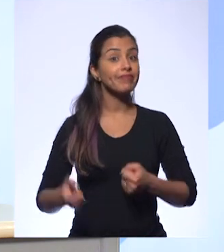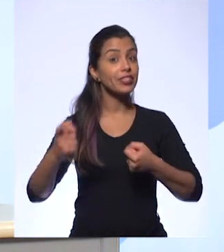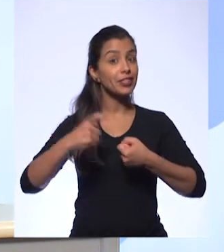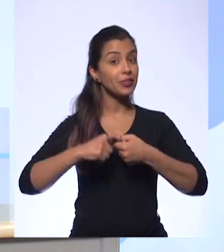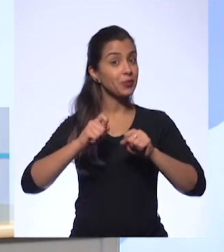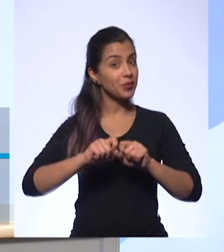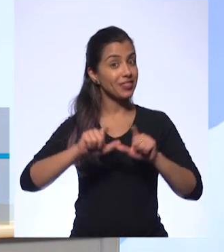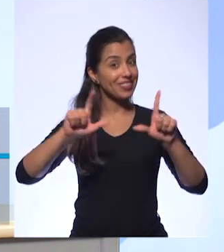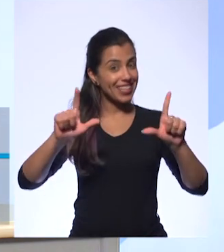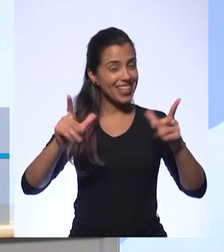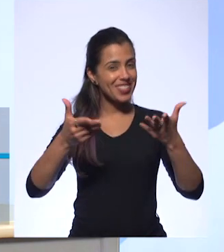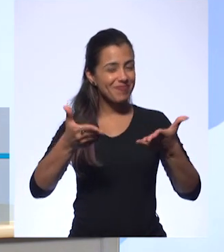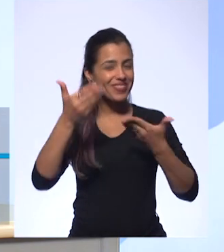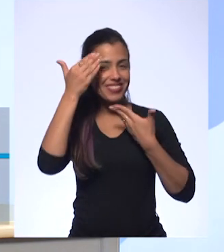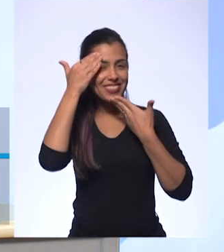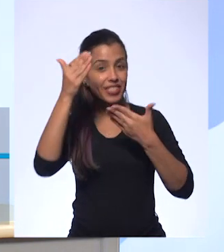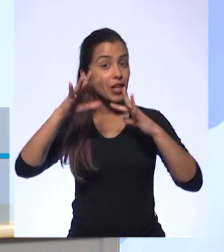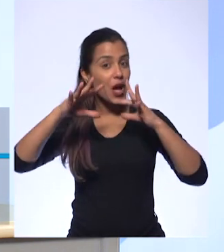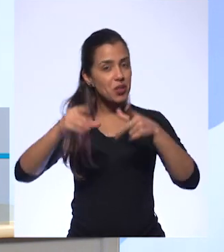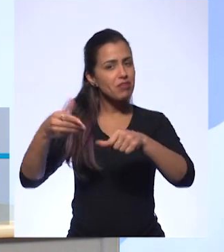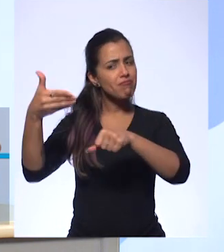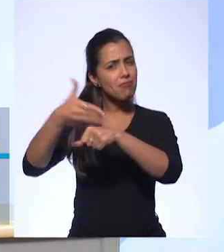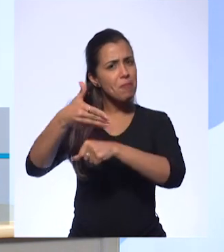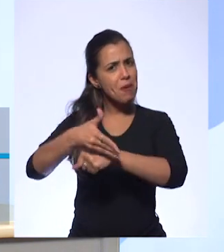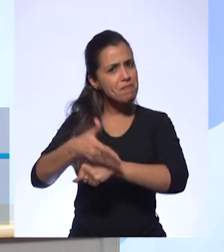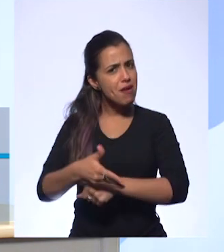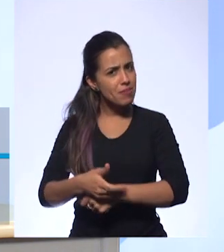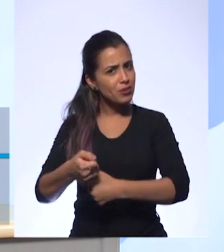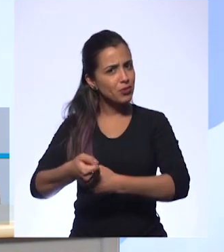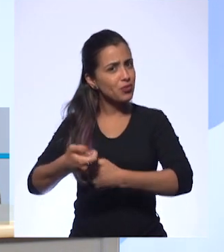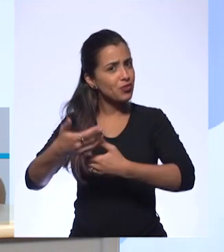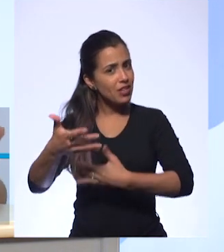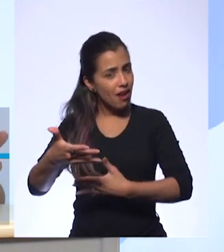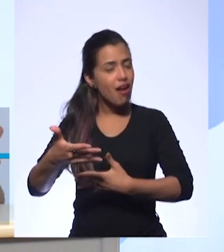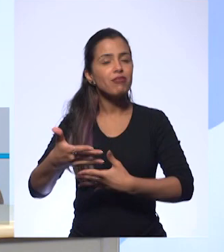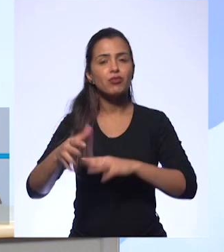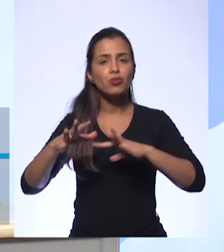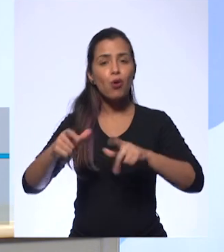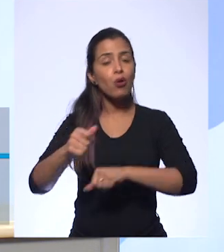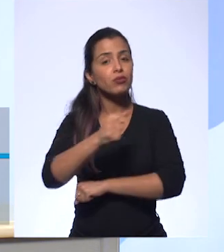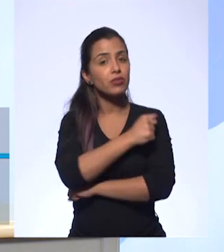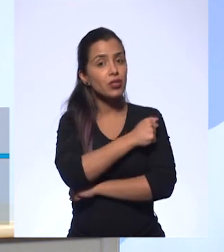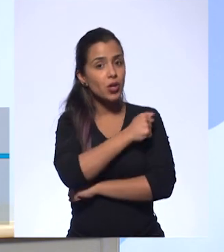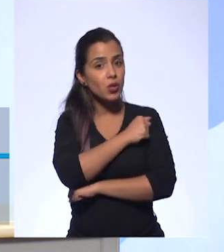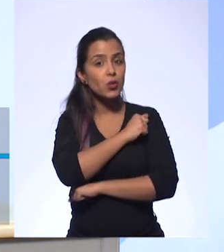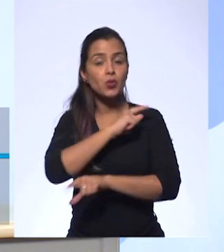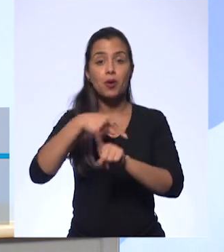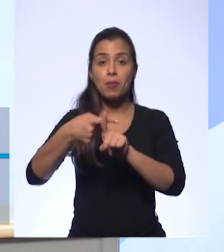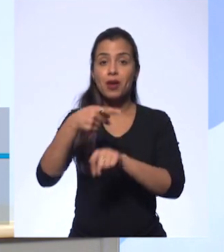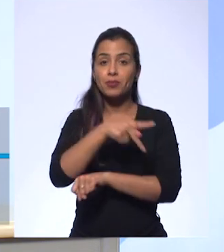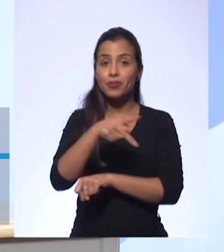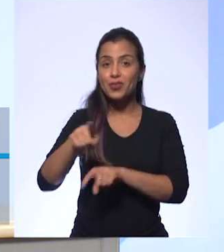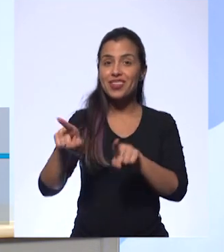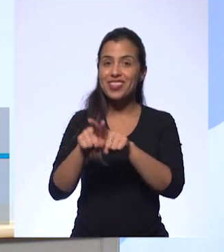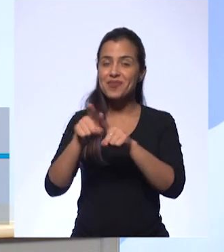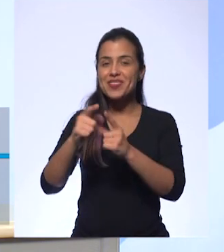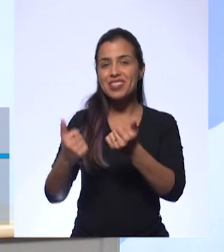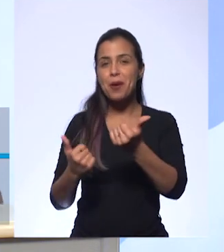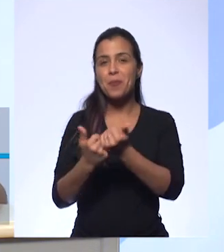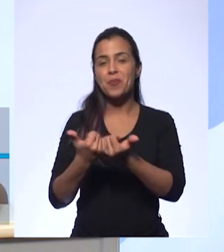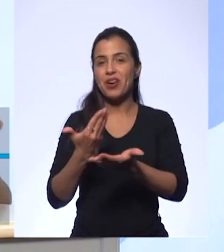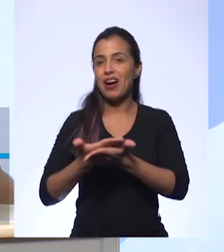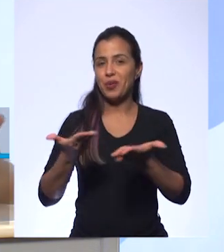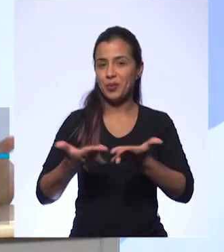voltamos, agradecemos aí a todas as interações no chat, a participação de estudantes e professores também prestigiando aí a nossa